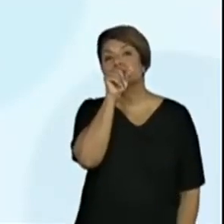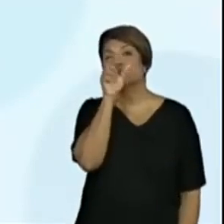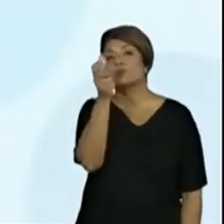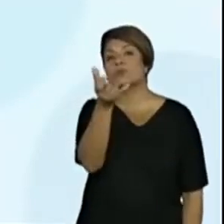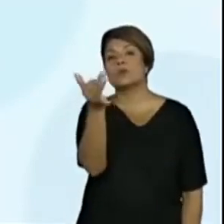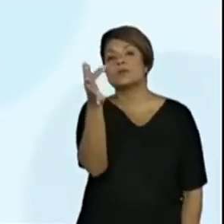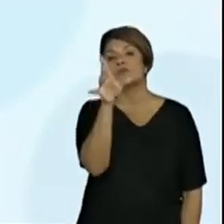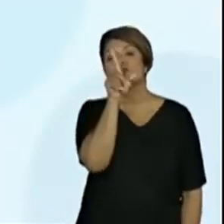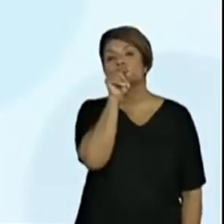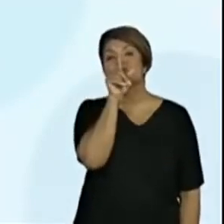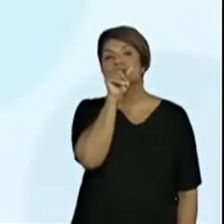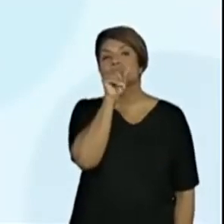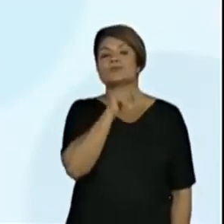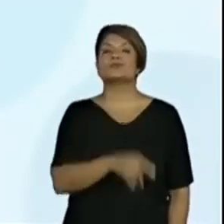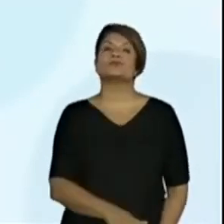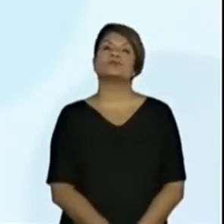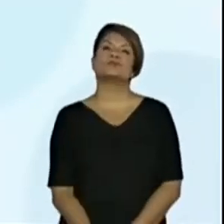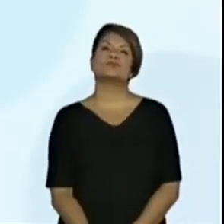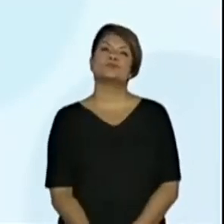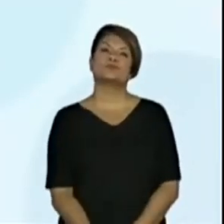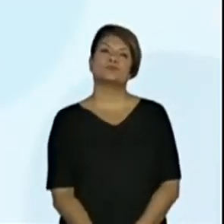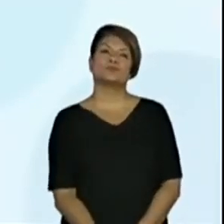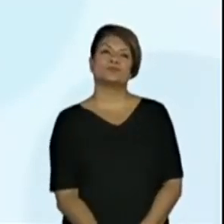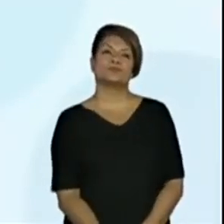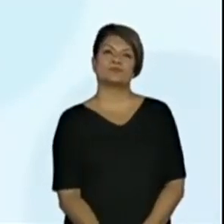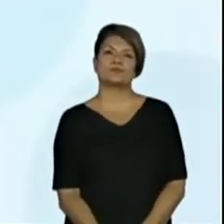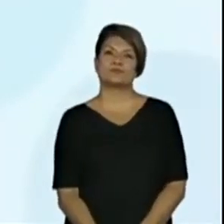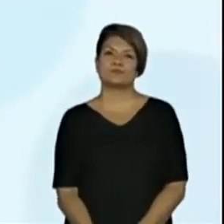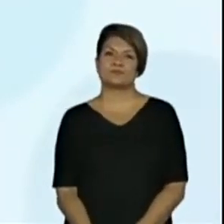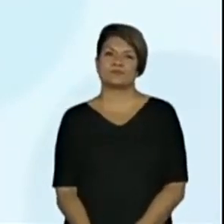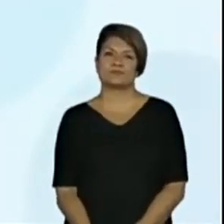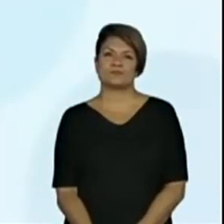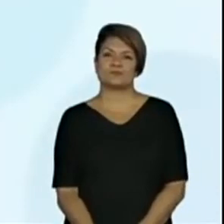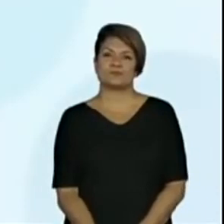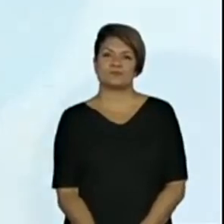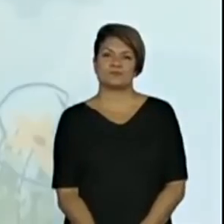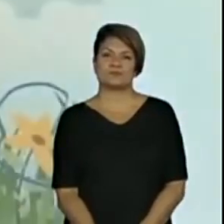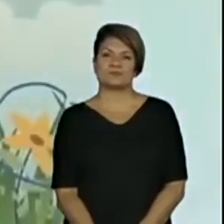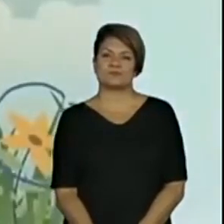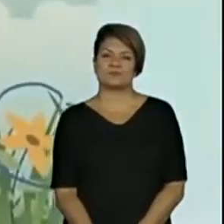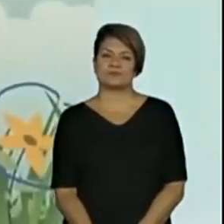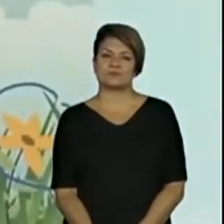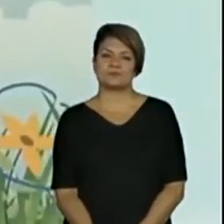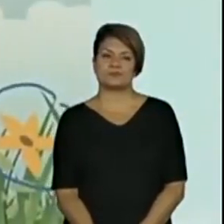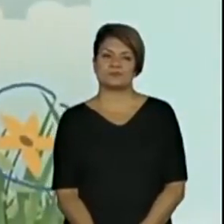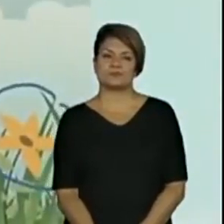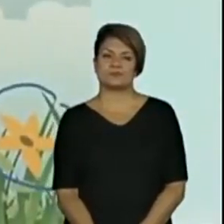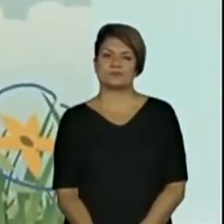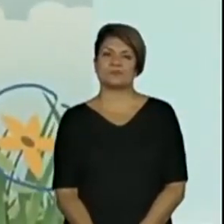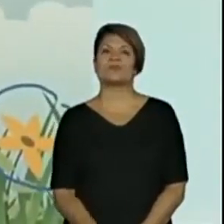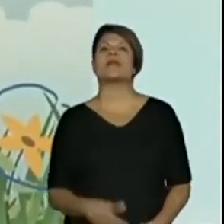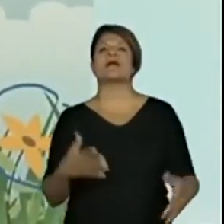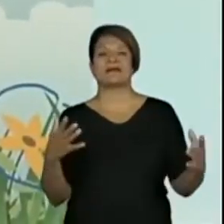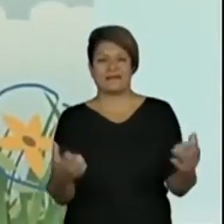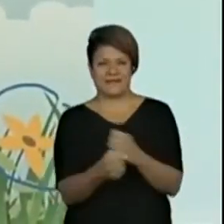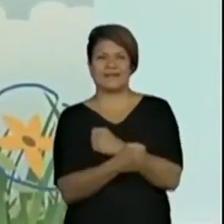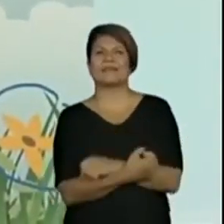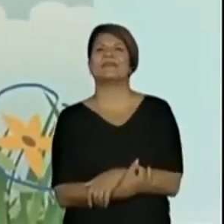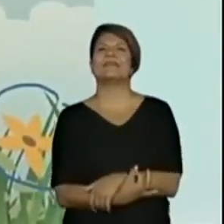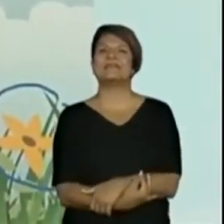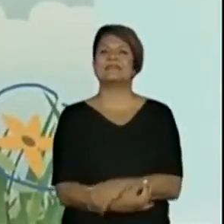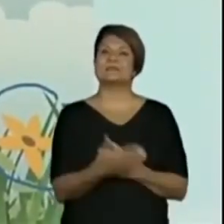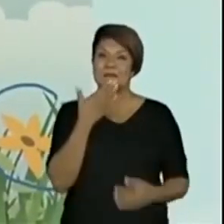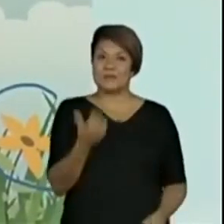passarinhos? Quantos pássaros tem na cena? Olha lá, quantos pássaros? Aê, melhorou